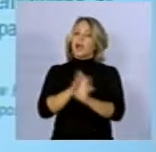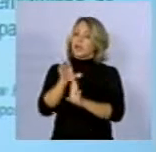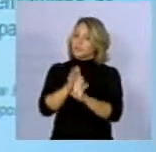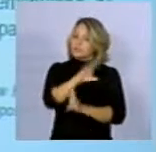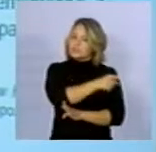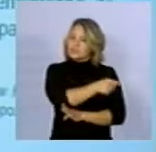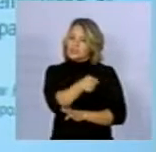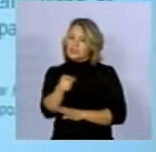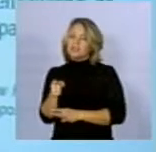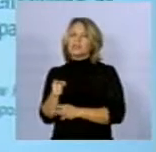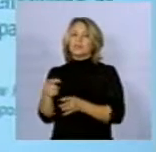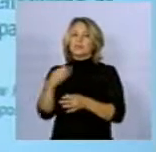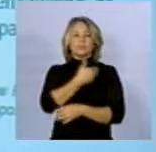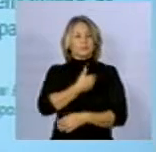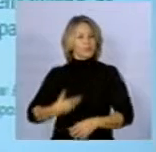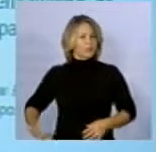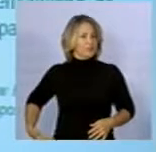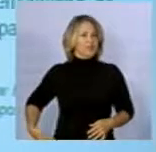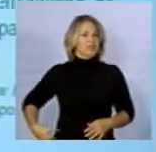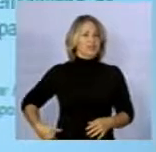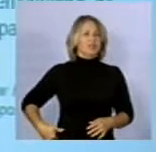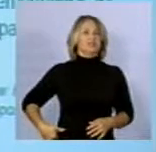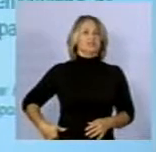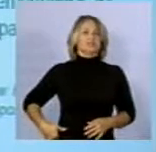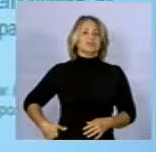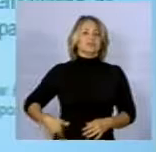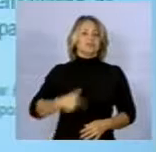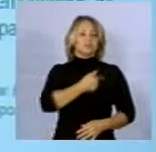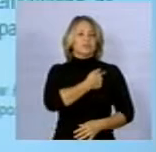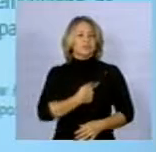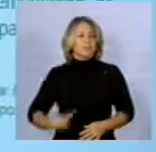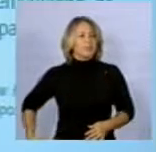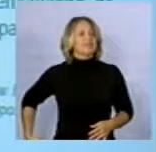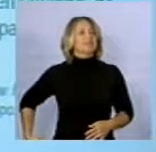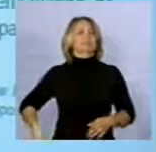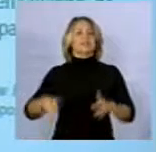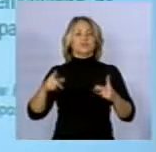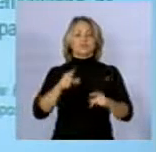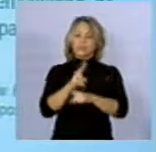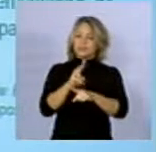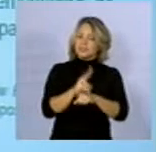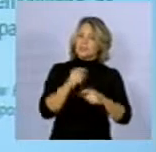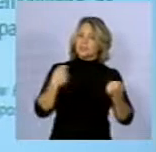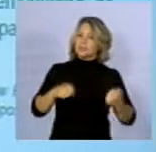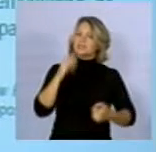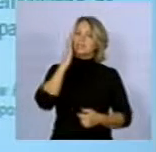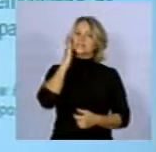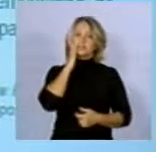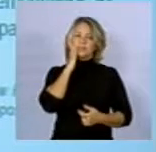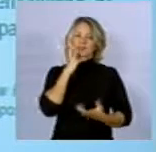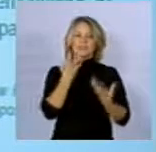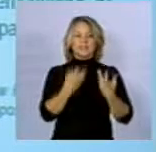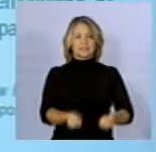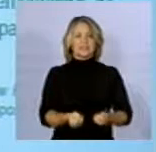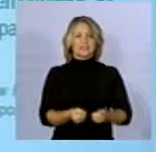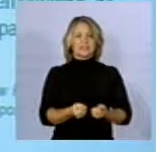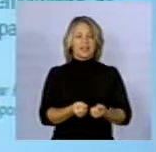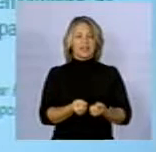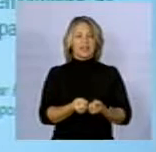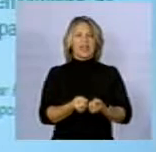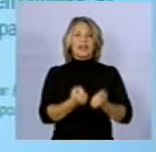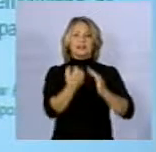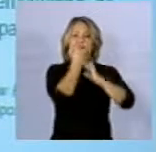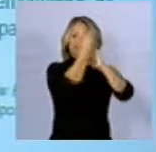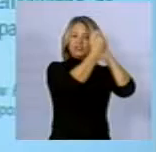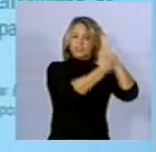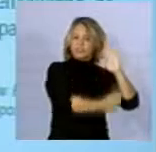que os governos, as autoridades de proteção devem adotar as diretrizes internacionais como o